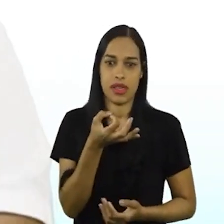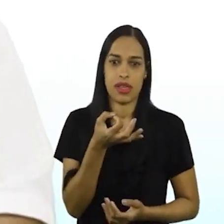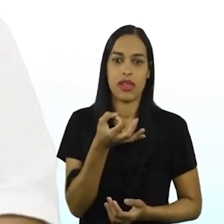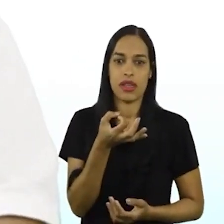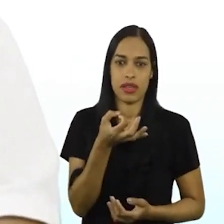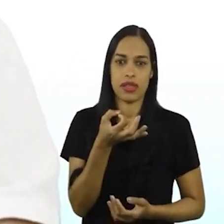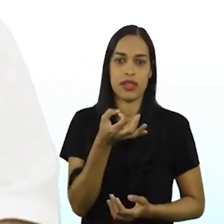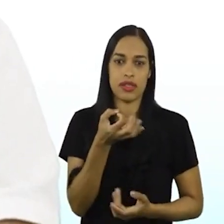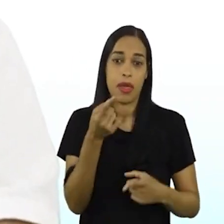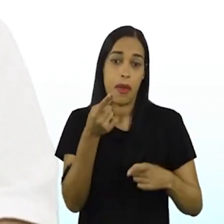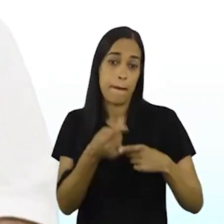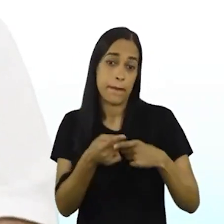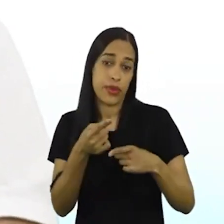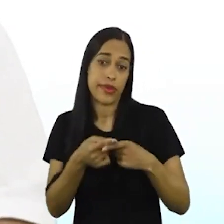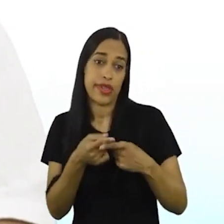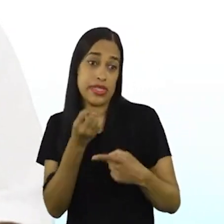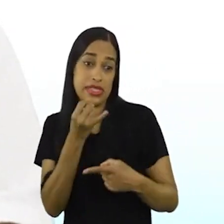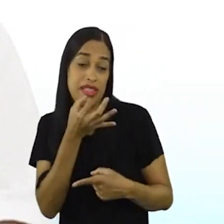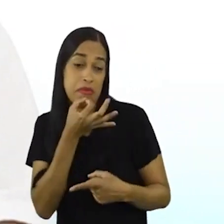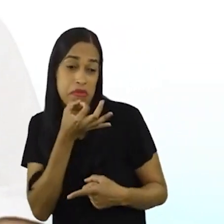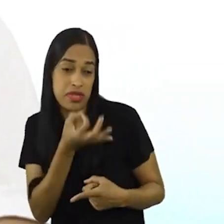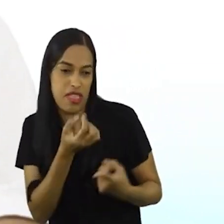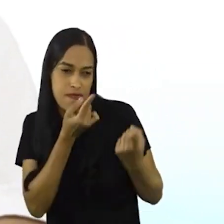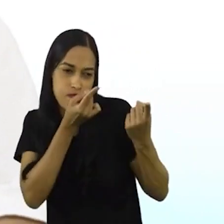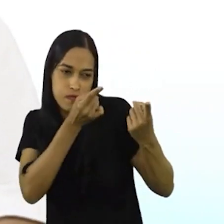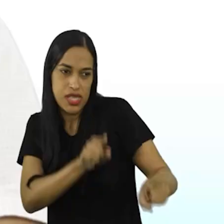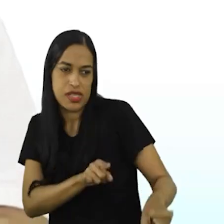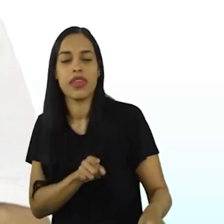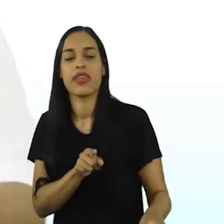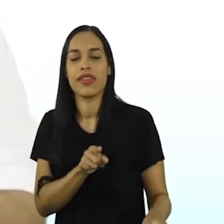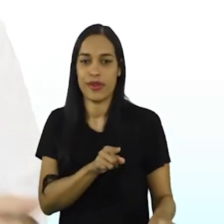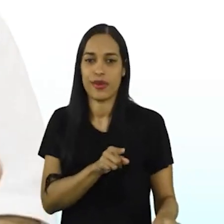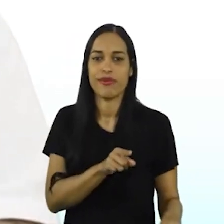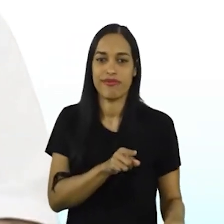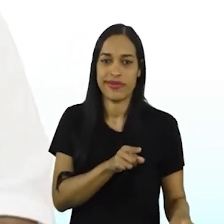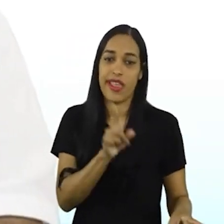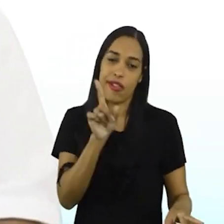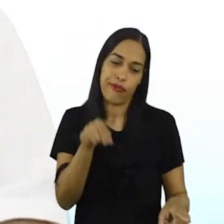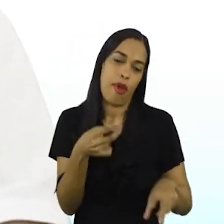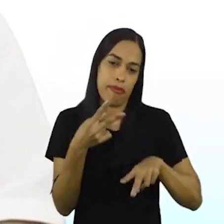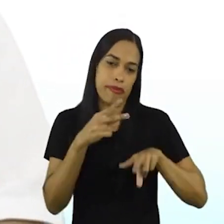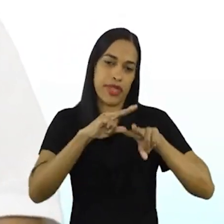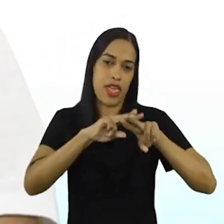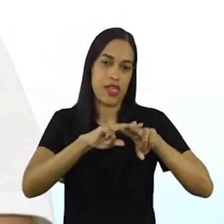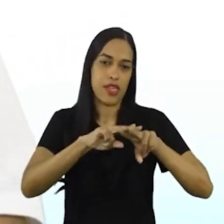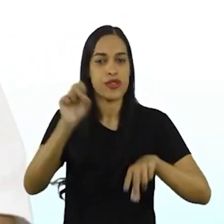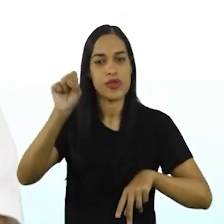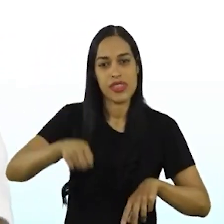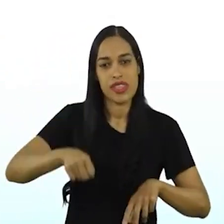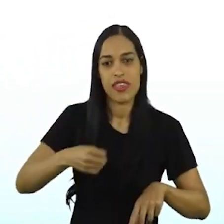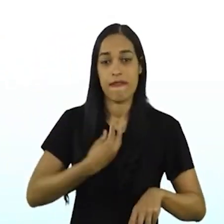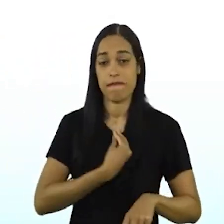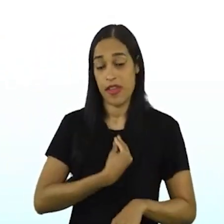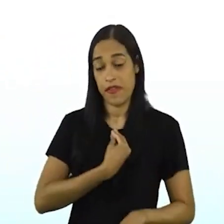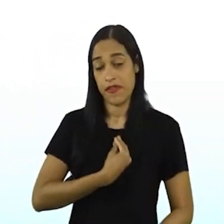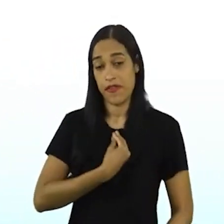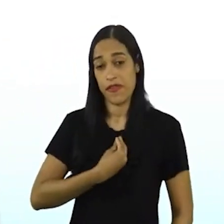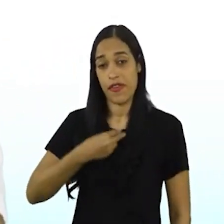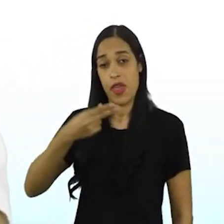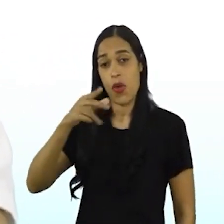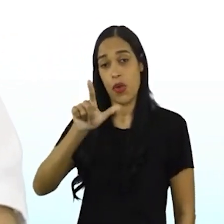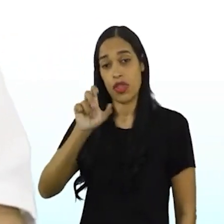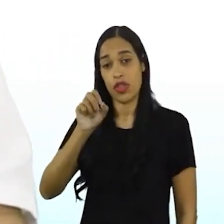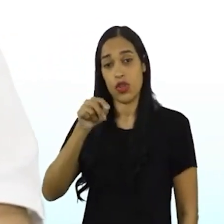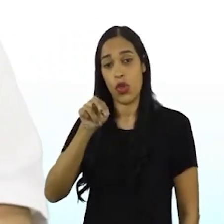abertamente, porque certamente ele seria, né, perseguido. Como foi, né? Ele terminou sendo exilado, passou a morar em